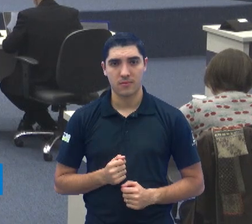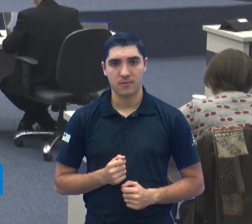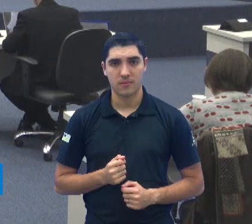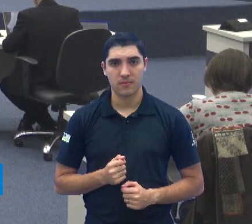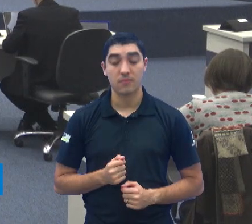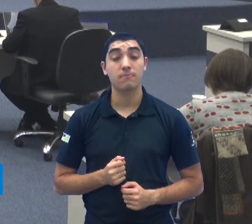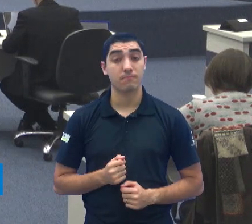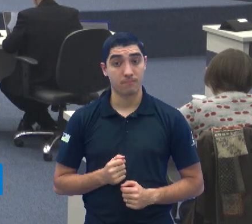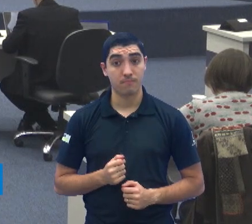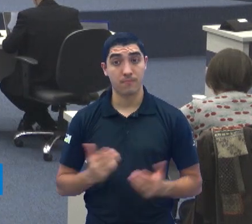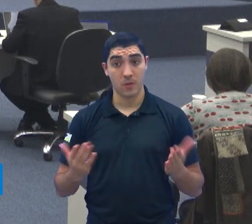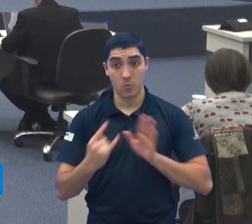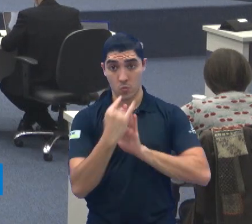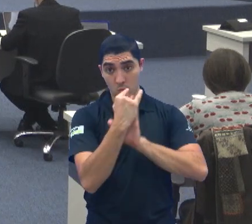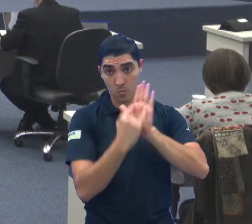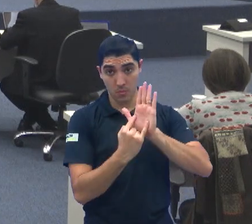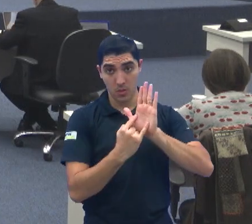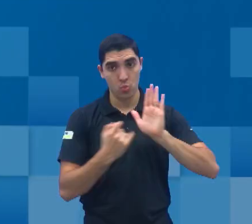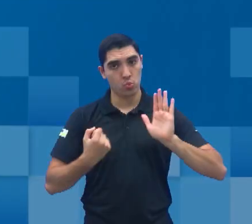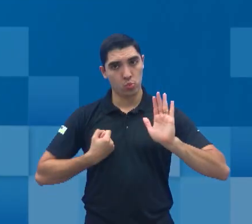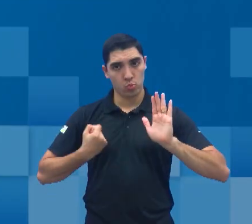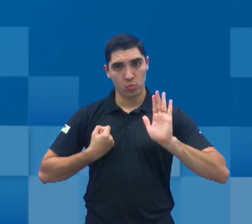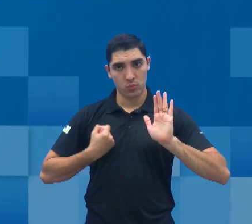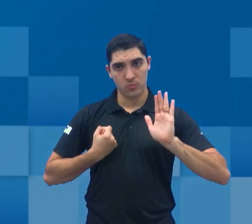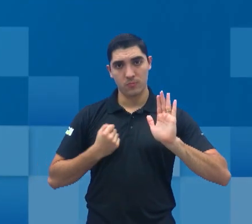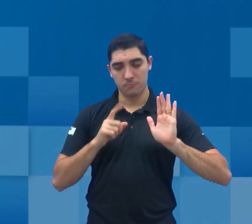Em votação, o requerimento de número